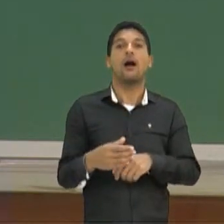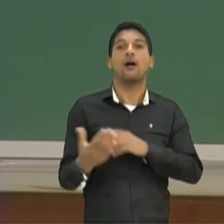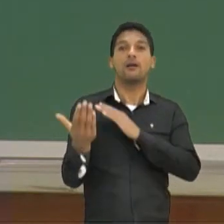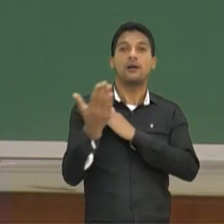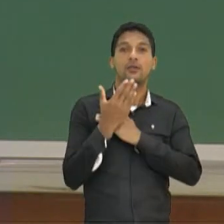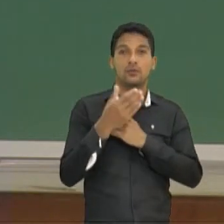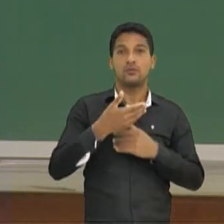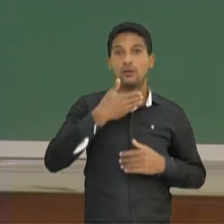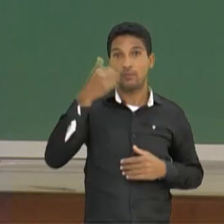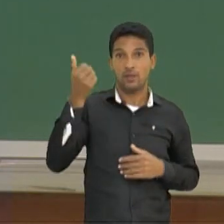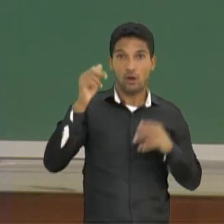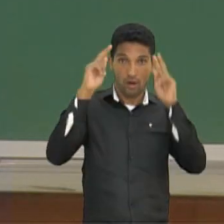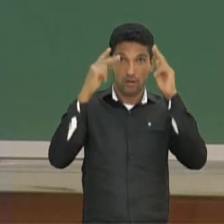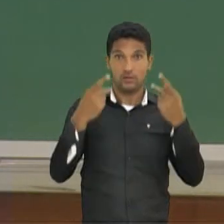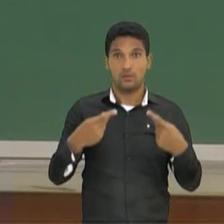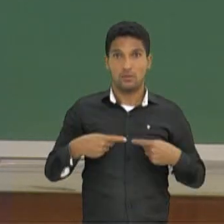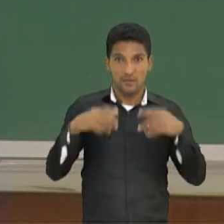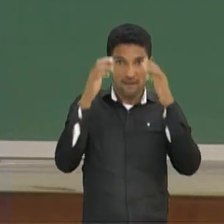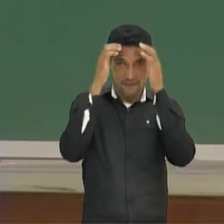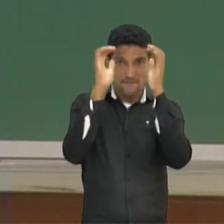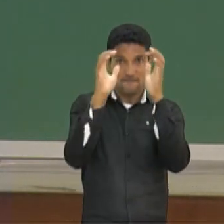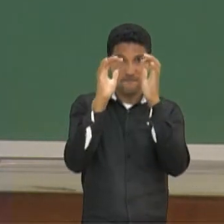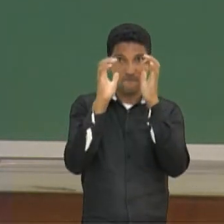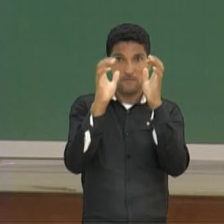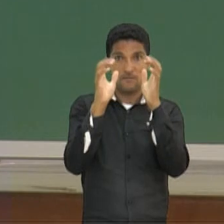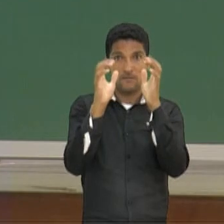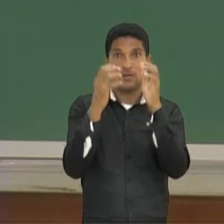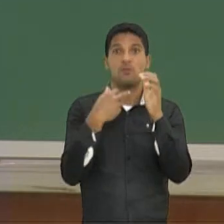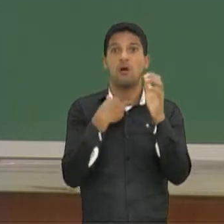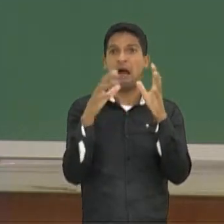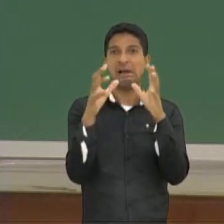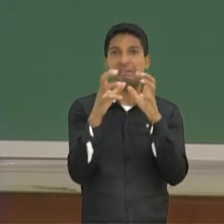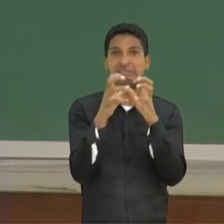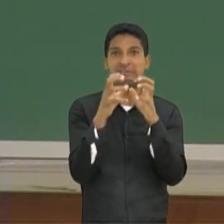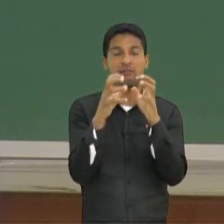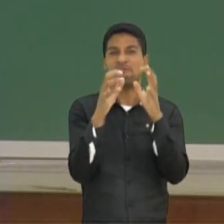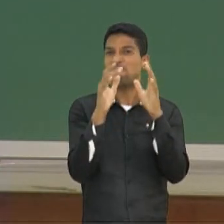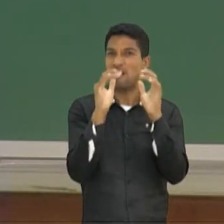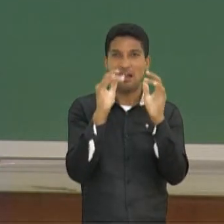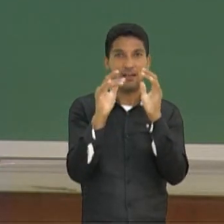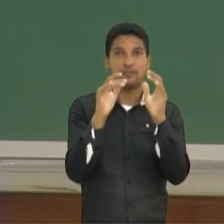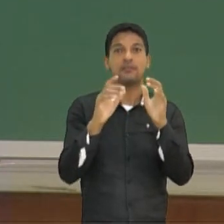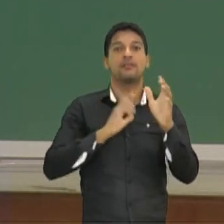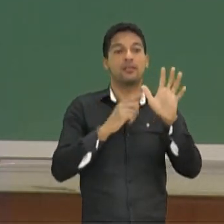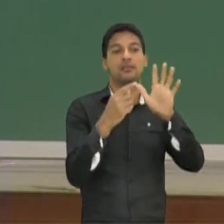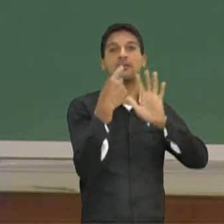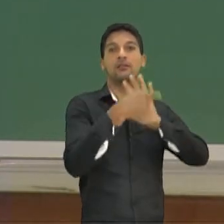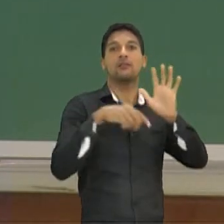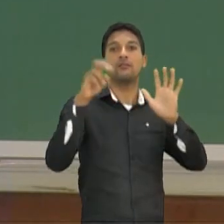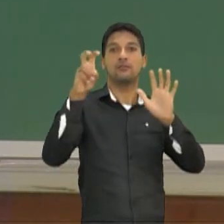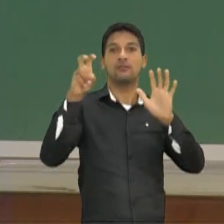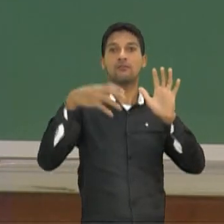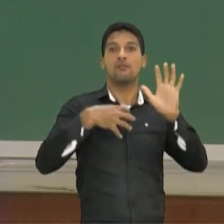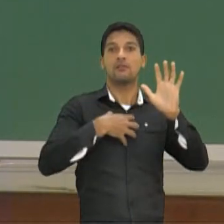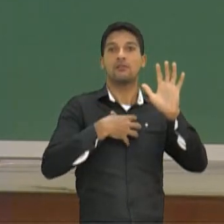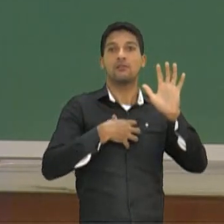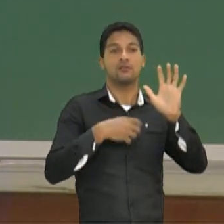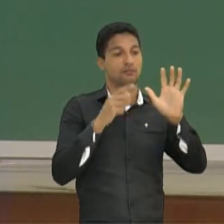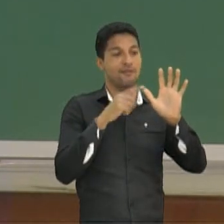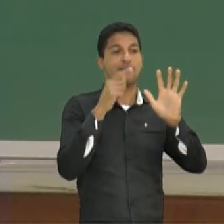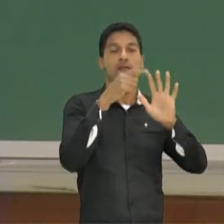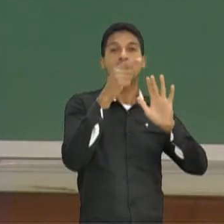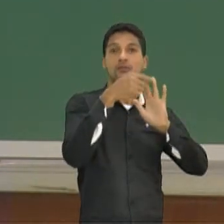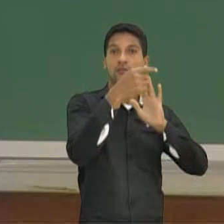as potencialidades do ser humano. Né? Imaginação é trabalhado muito. Todos os sentidos, os 5 sentidos também são trabalhados. Né? E